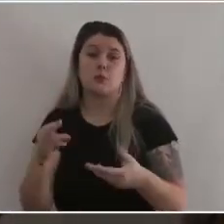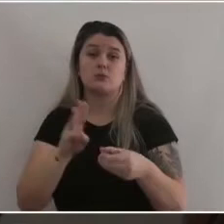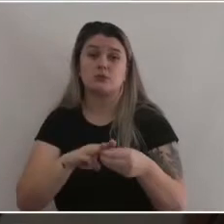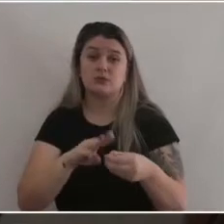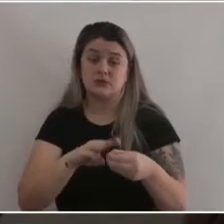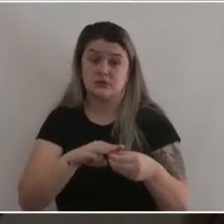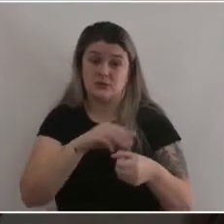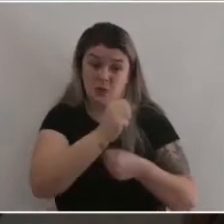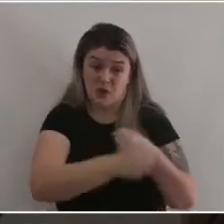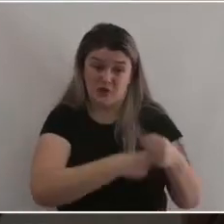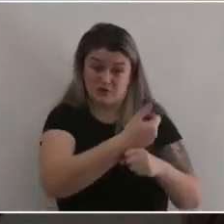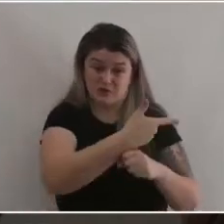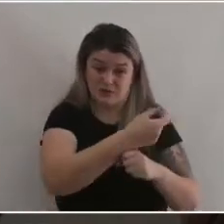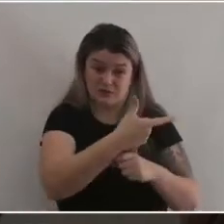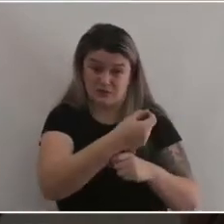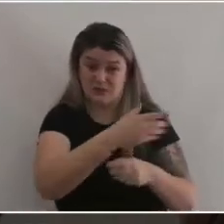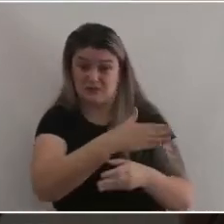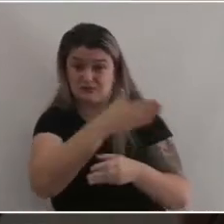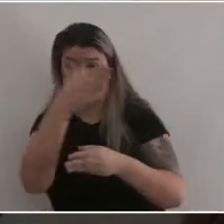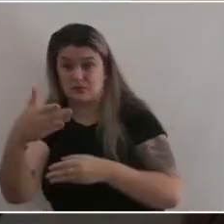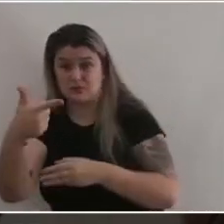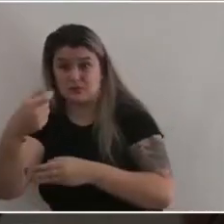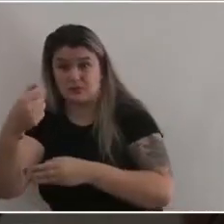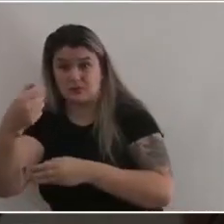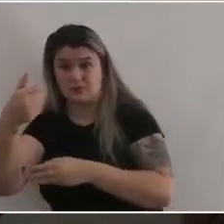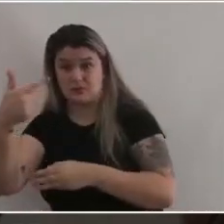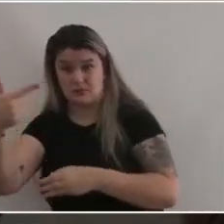de 2020 para 2021 com